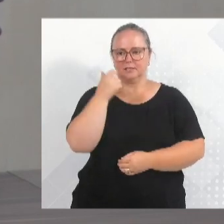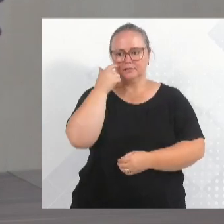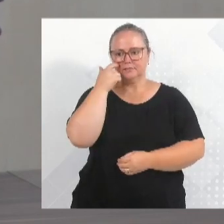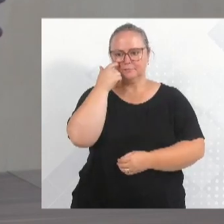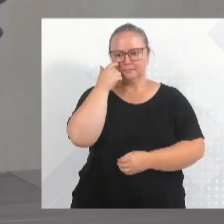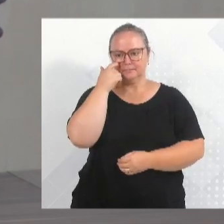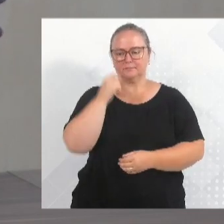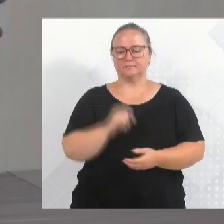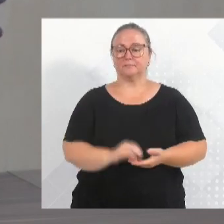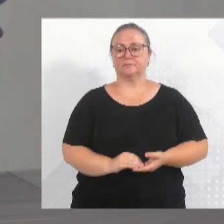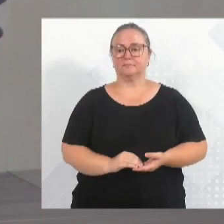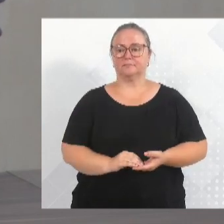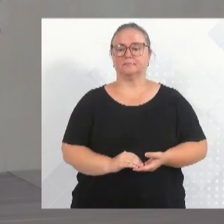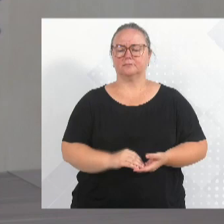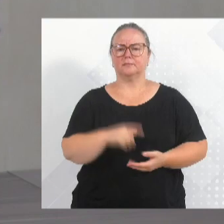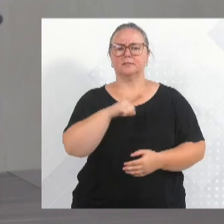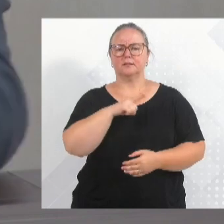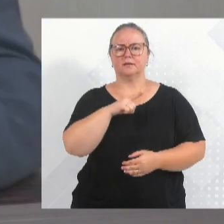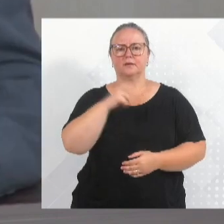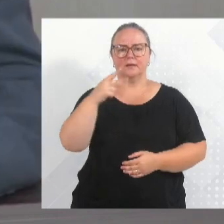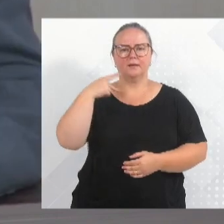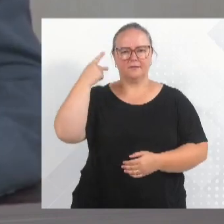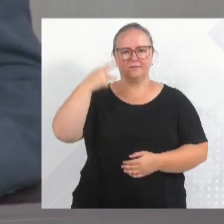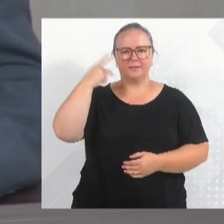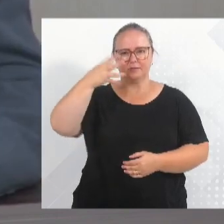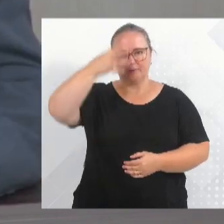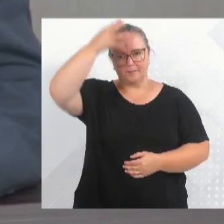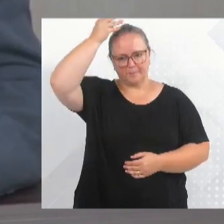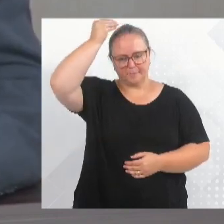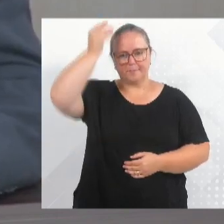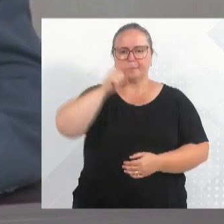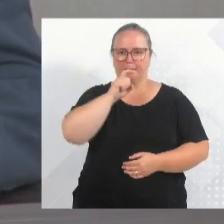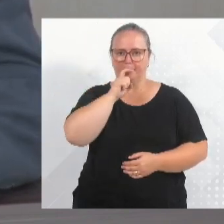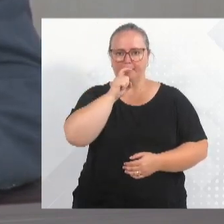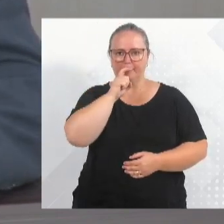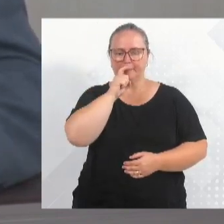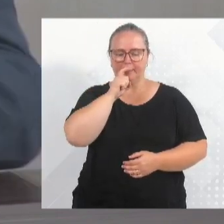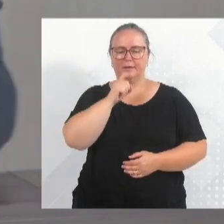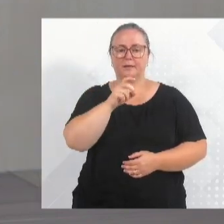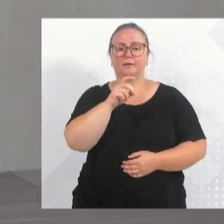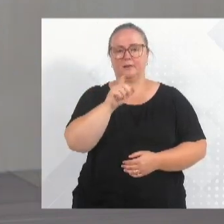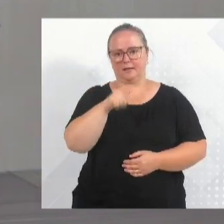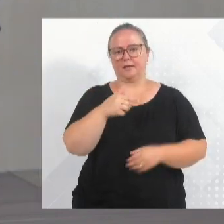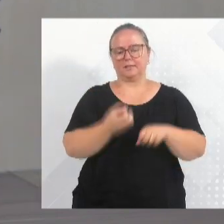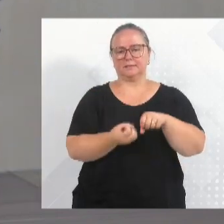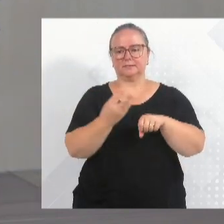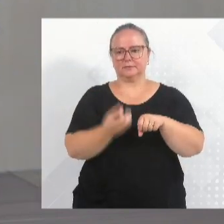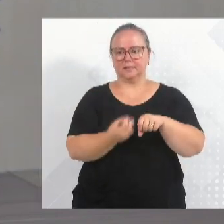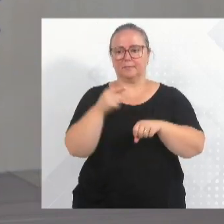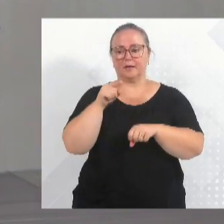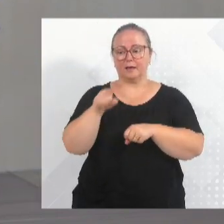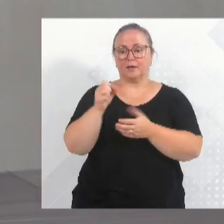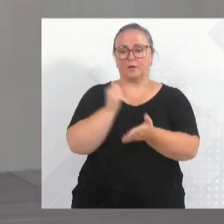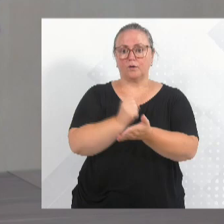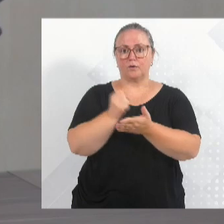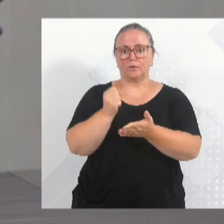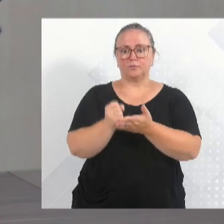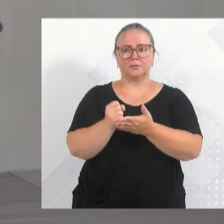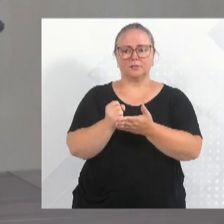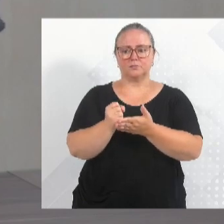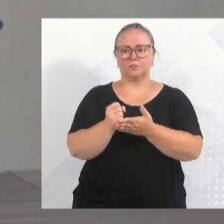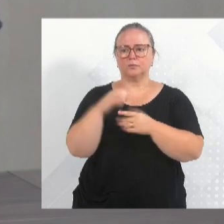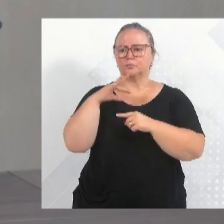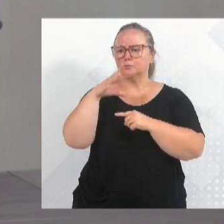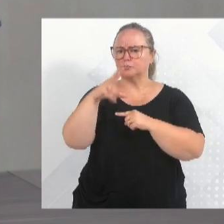contratou foi o vereador Matias, o pai. O Matias foi presidente do SAMAI, e ele fez a contratação de toda